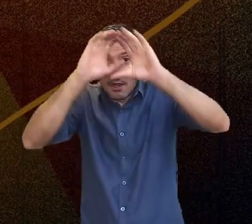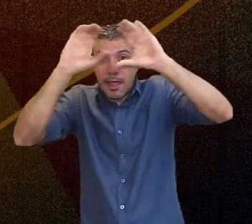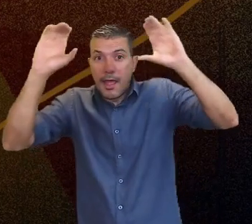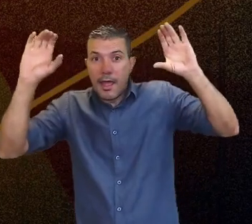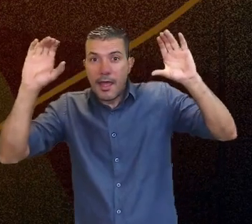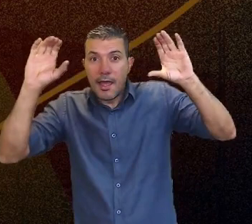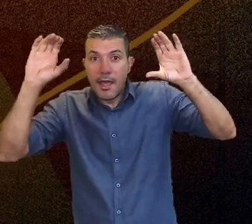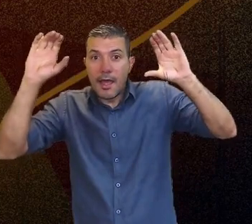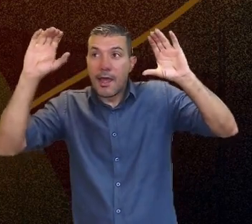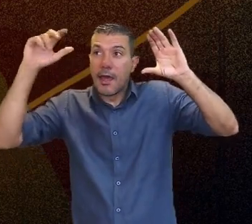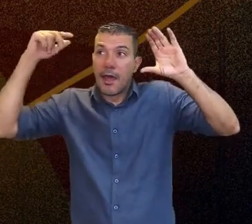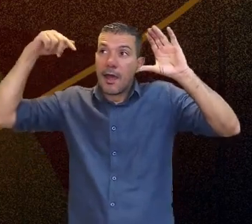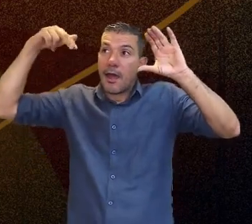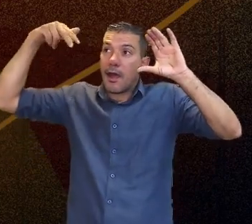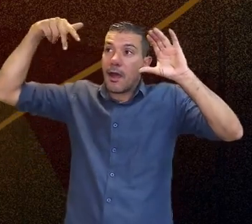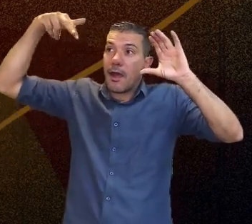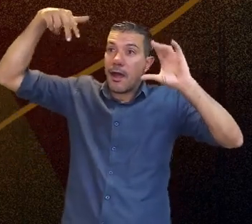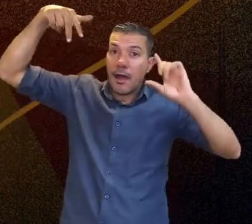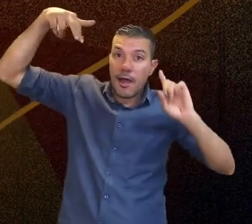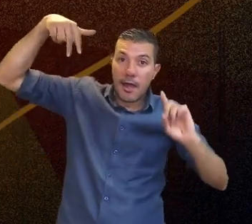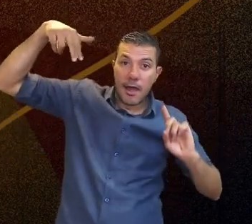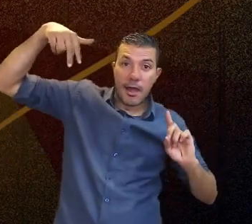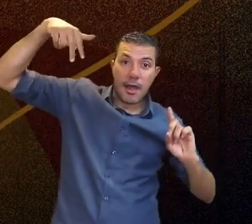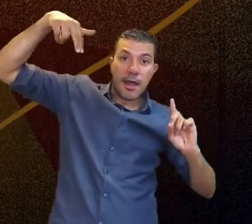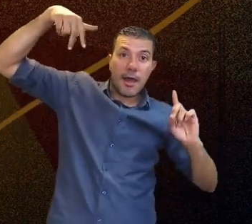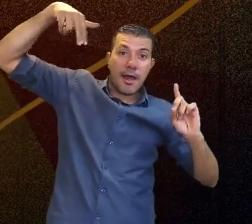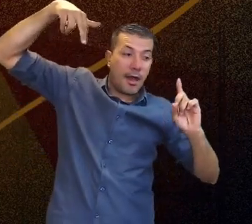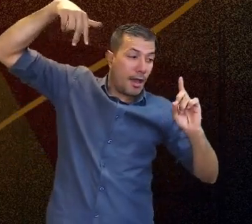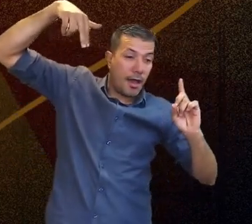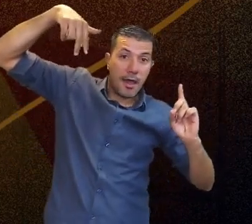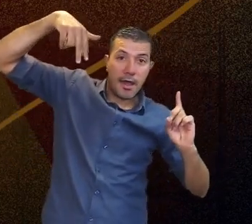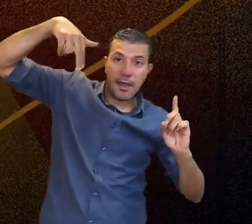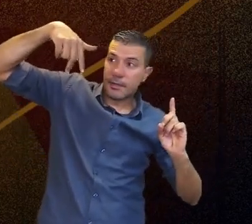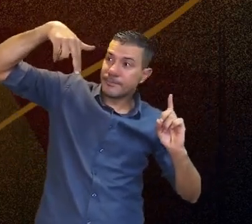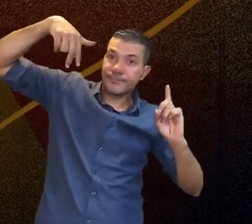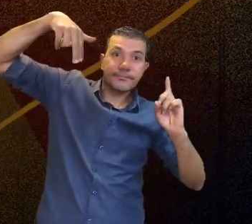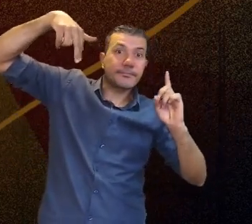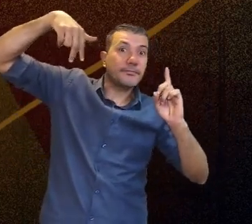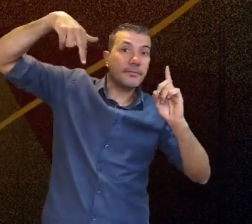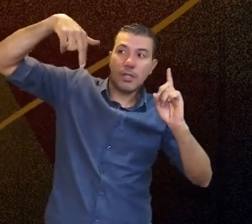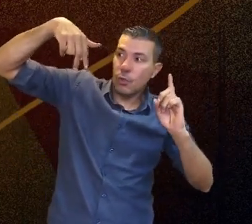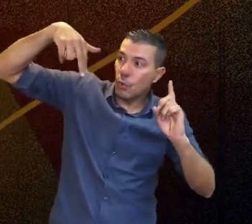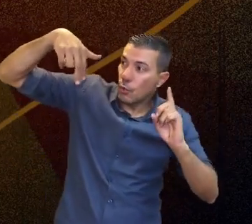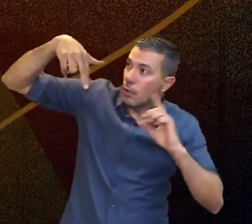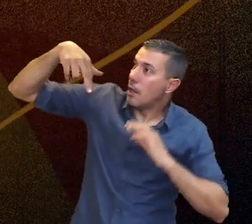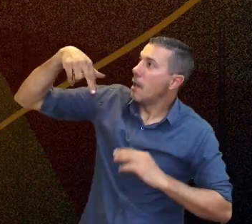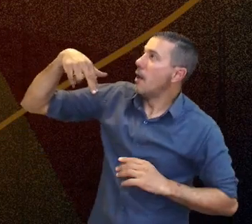Quando o céu se abrir, eu estarei ali